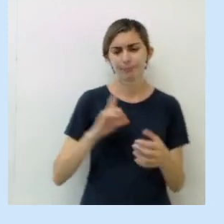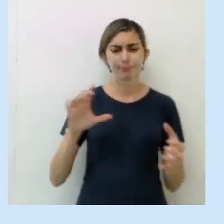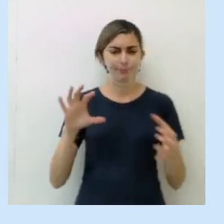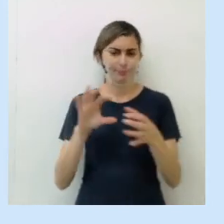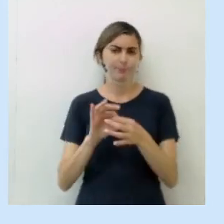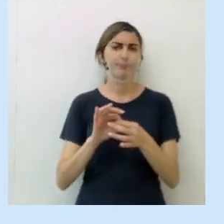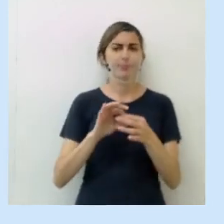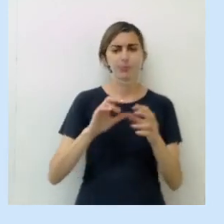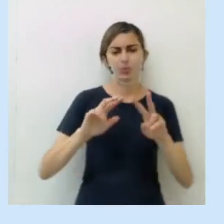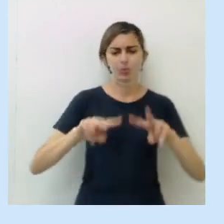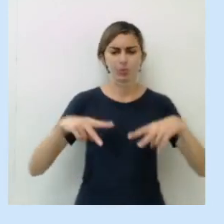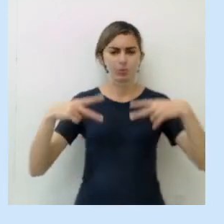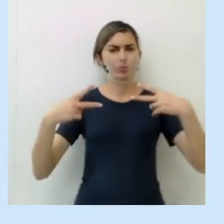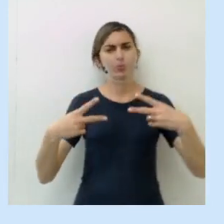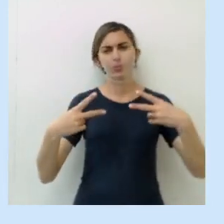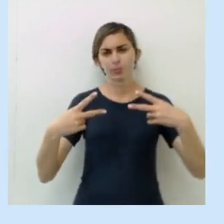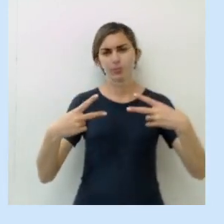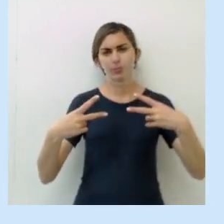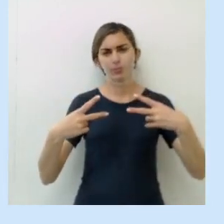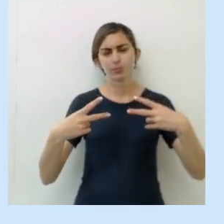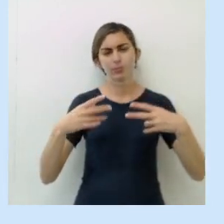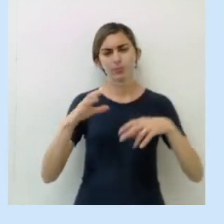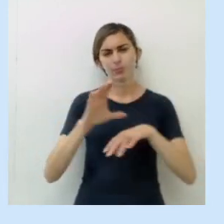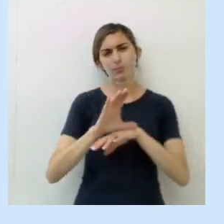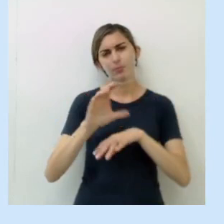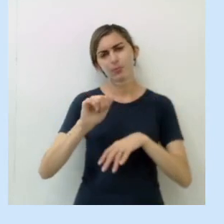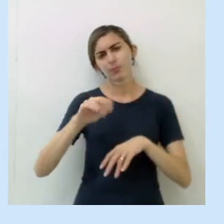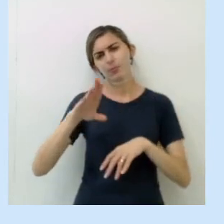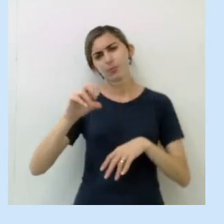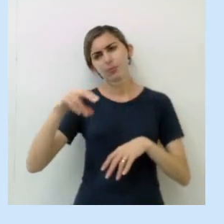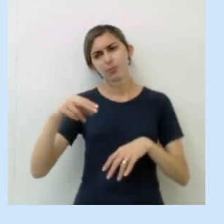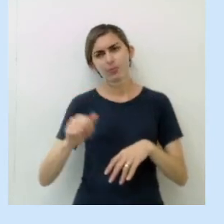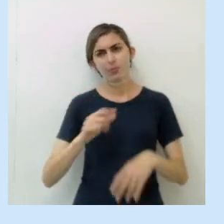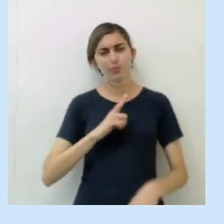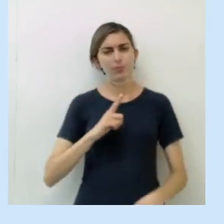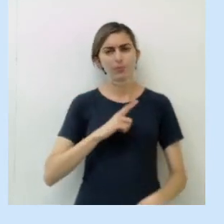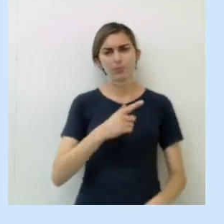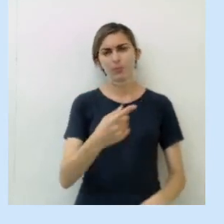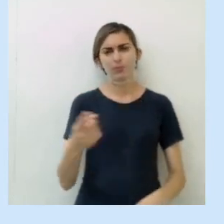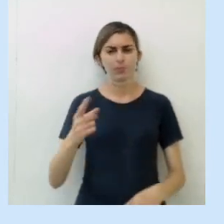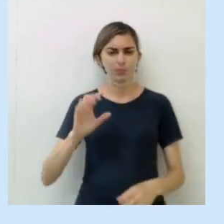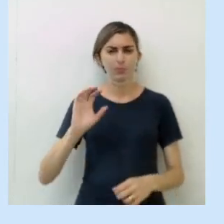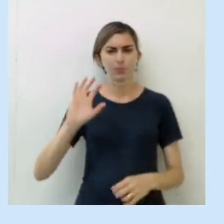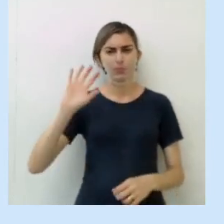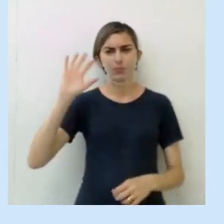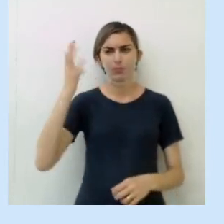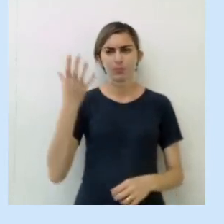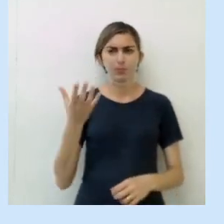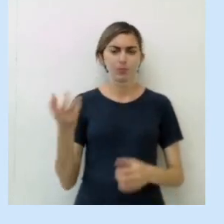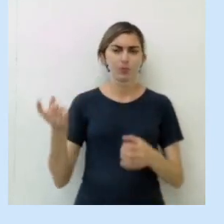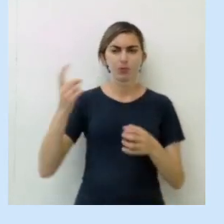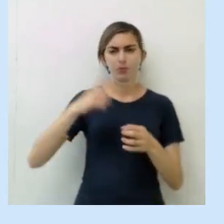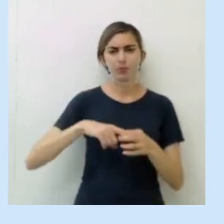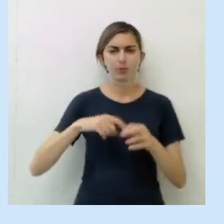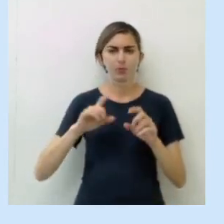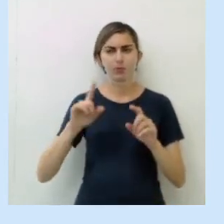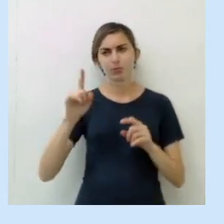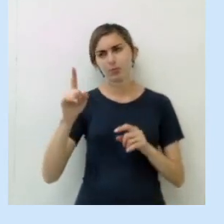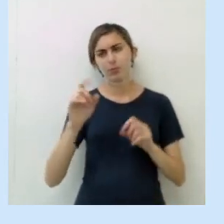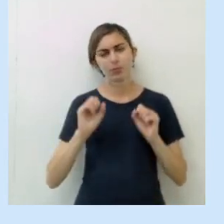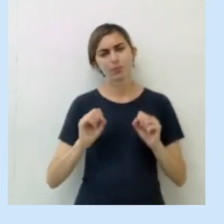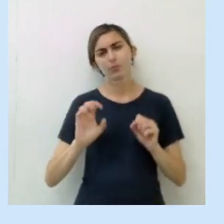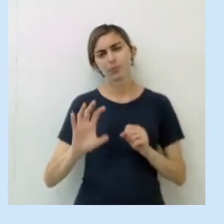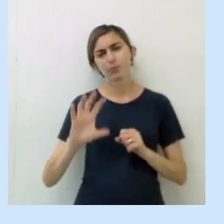ligações duplas entre carbonos. Ou ainda, ela pode acontecer, volta um pouquinho aqui, ela